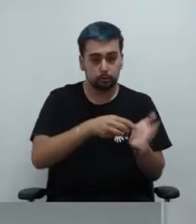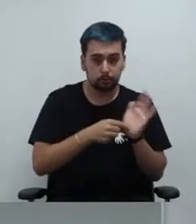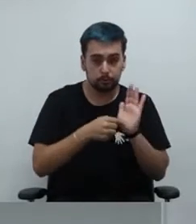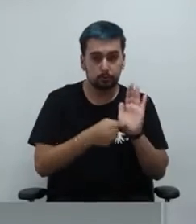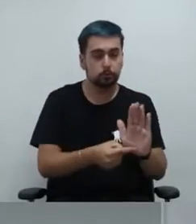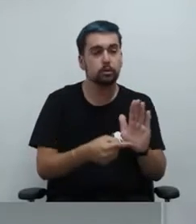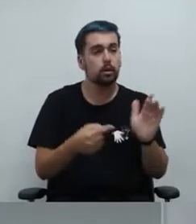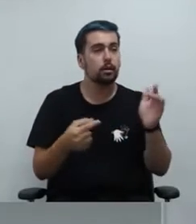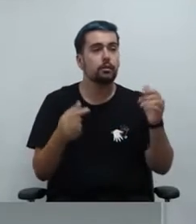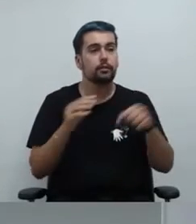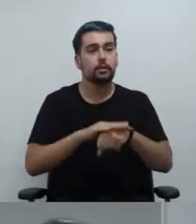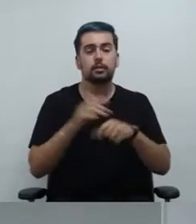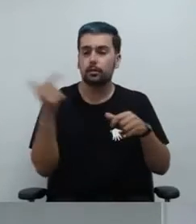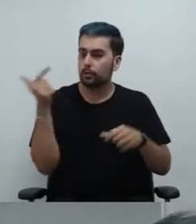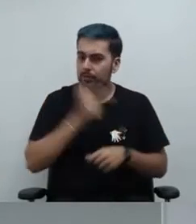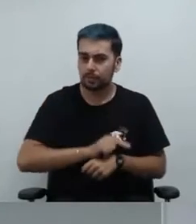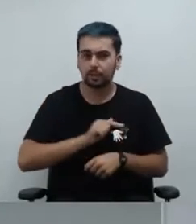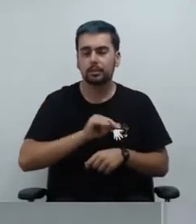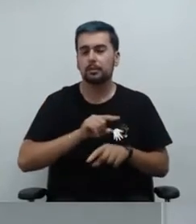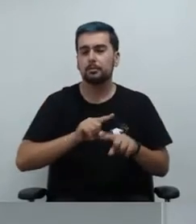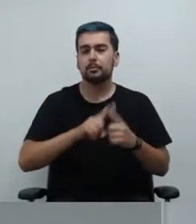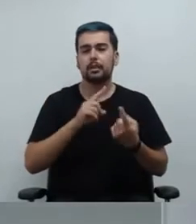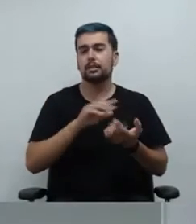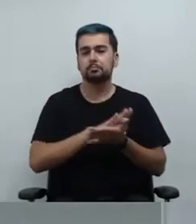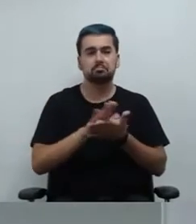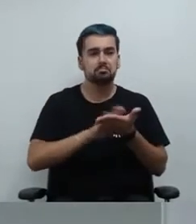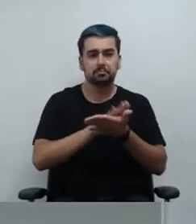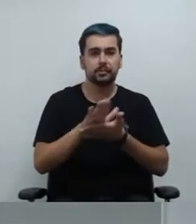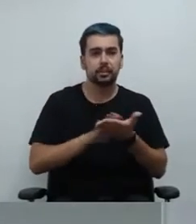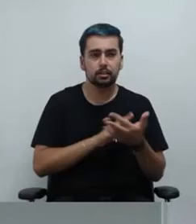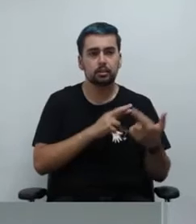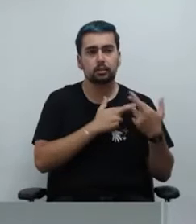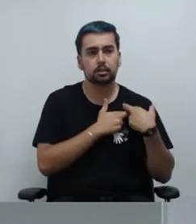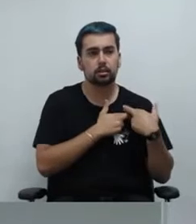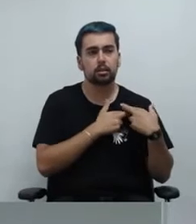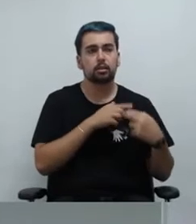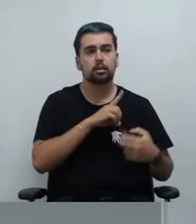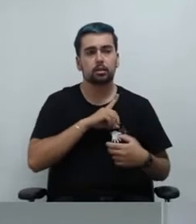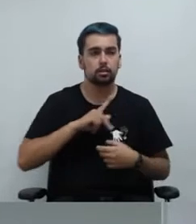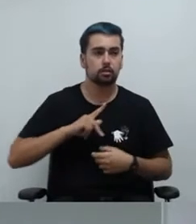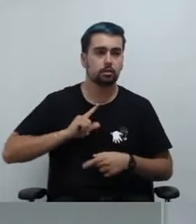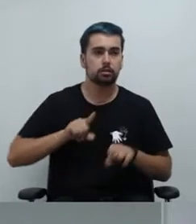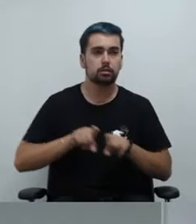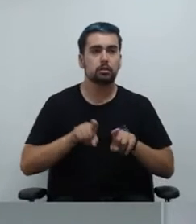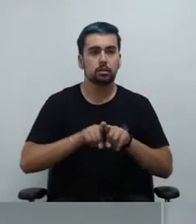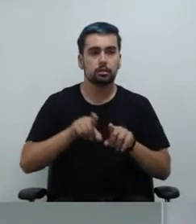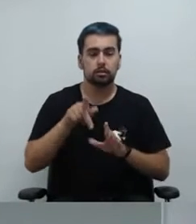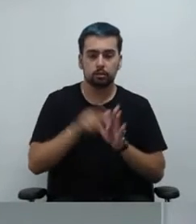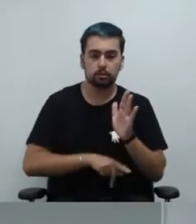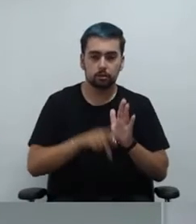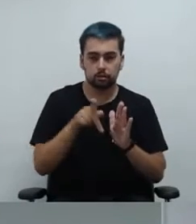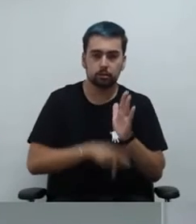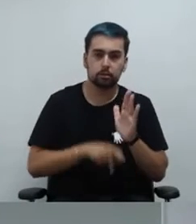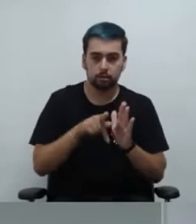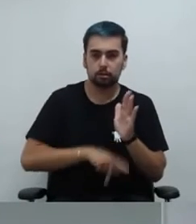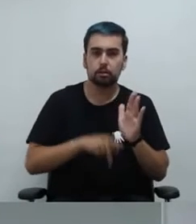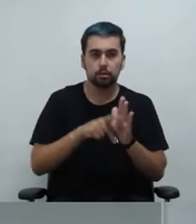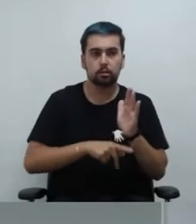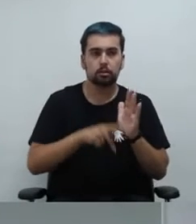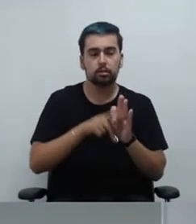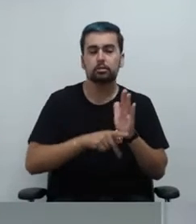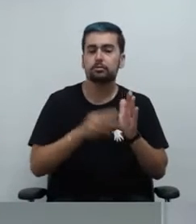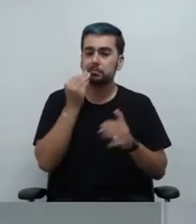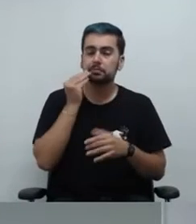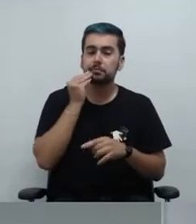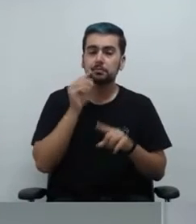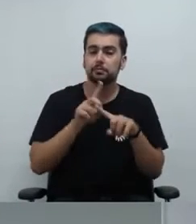consegue fazer no tema sem nenhum cargo, o que poderia, inclusive, ser chamado de projeto piloto, mas não o foi